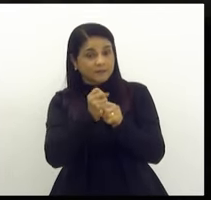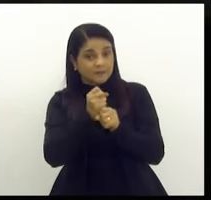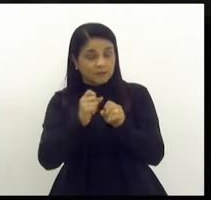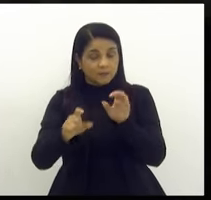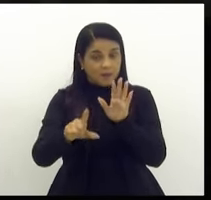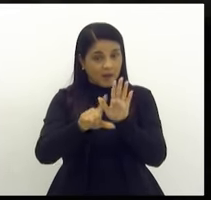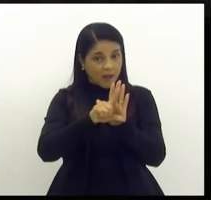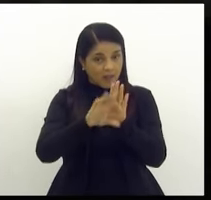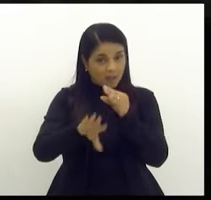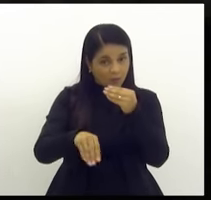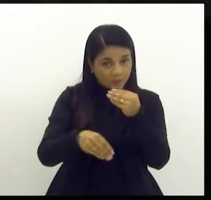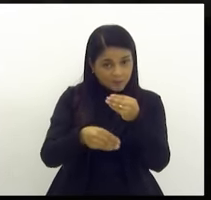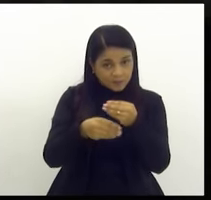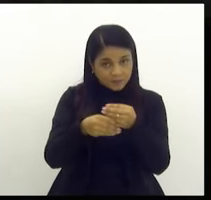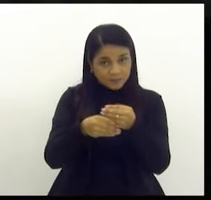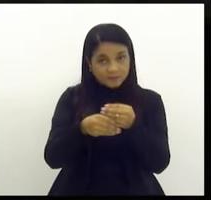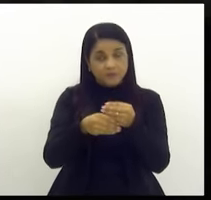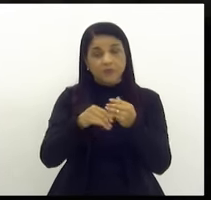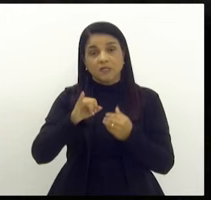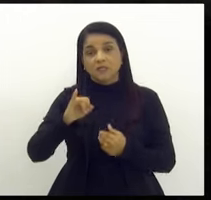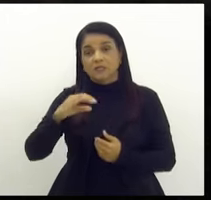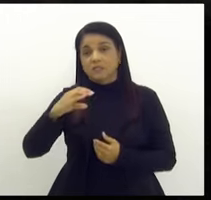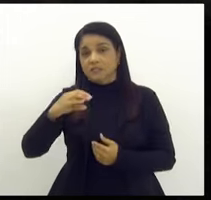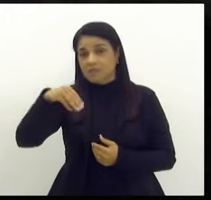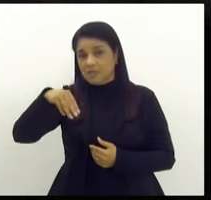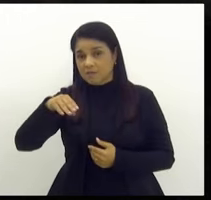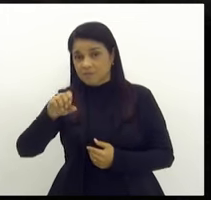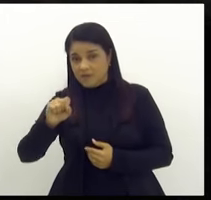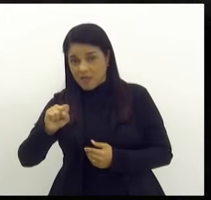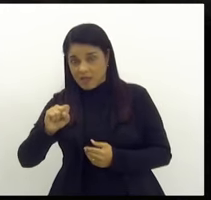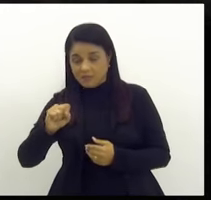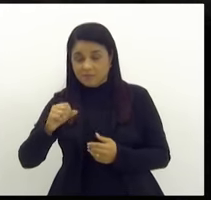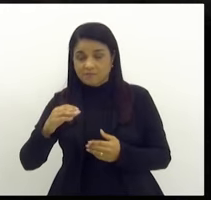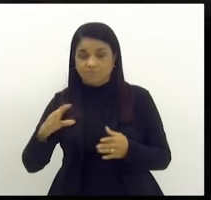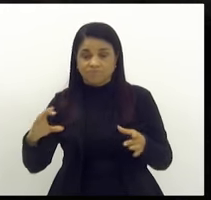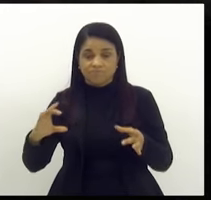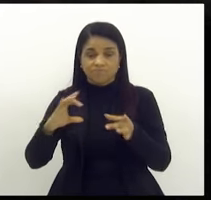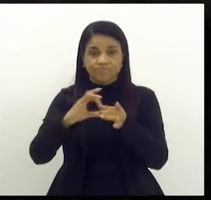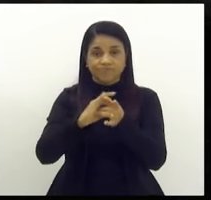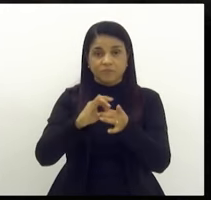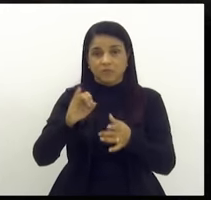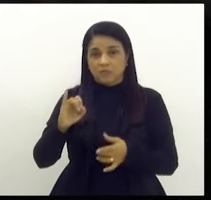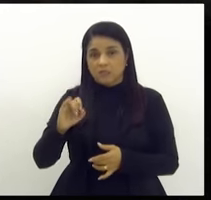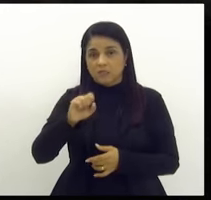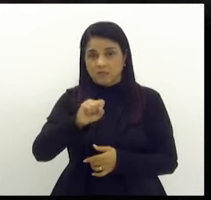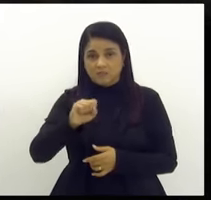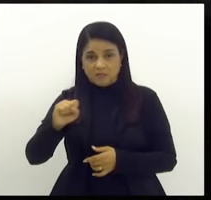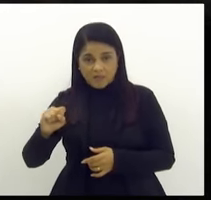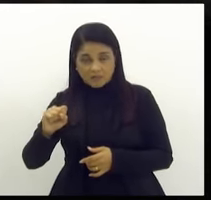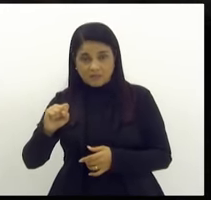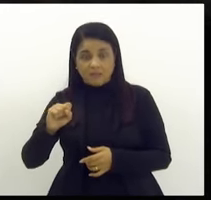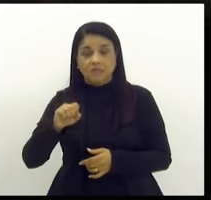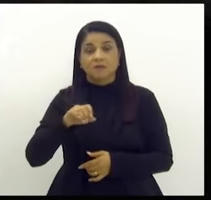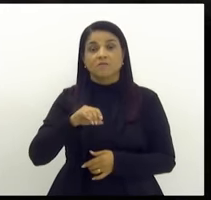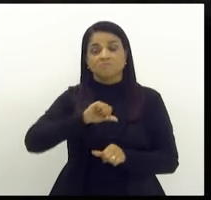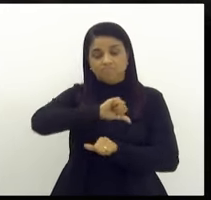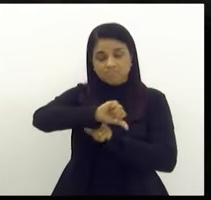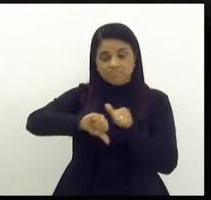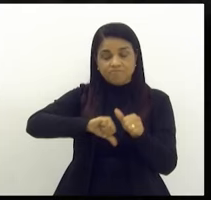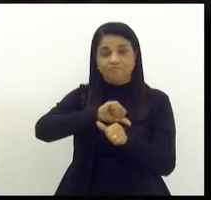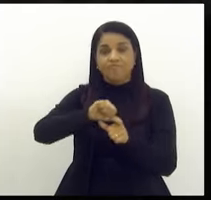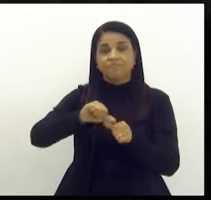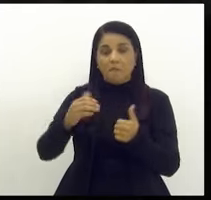leis complementares e o ICMS funde com ISS e vira ibs